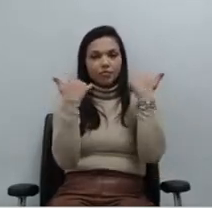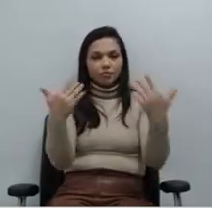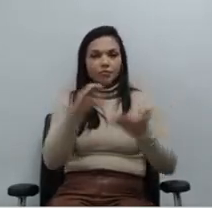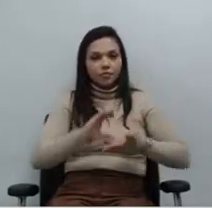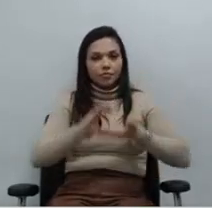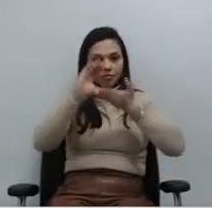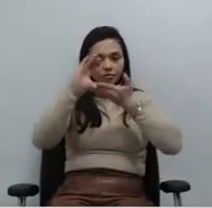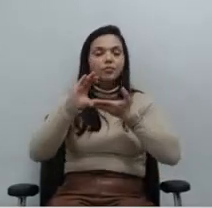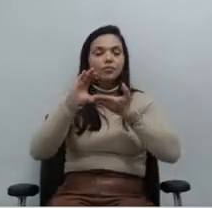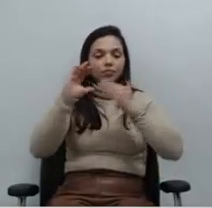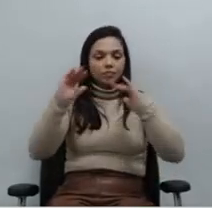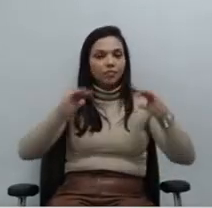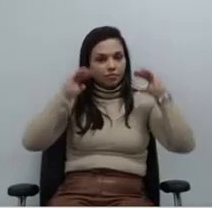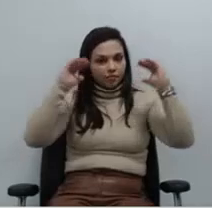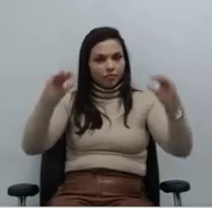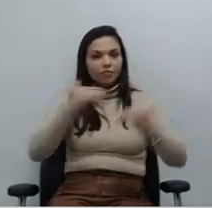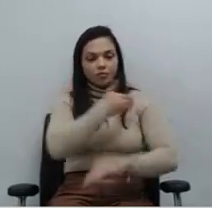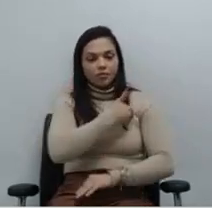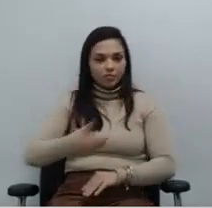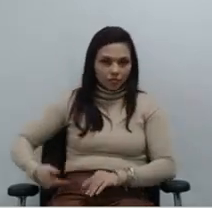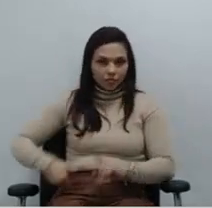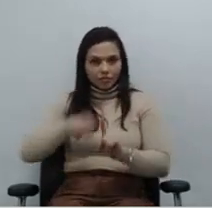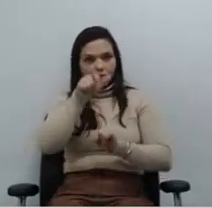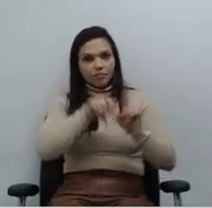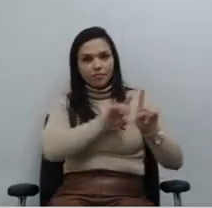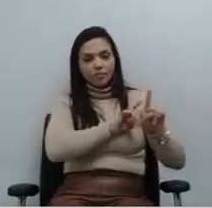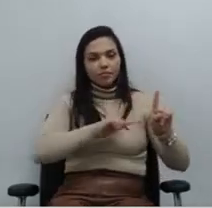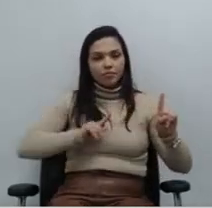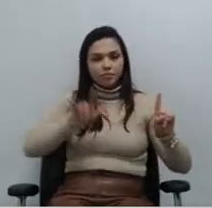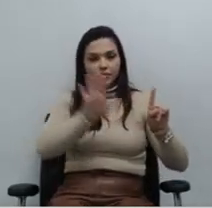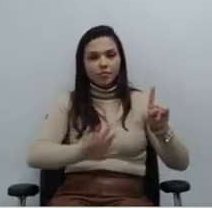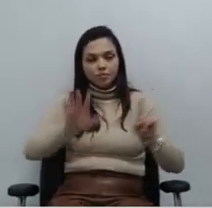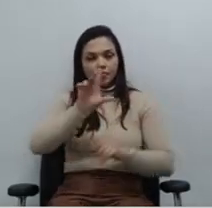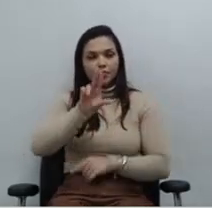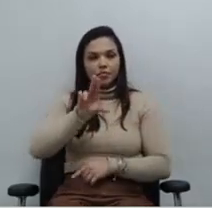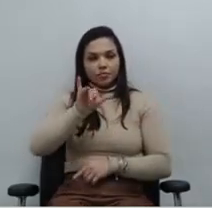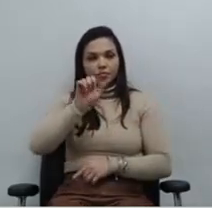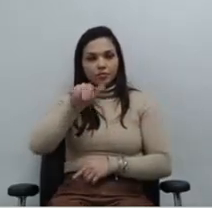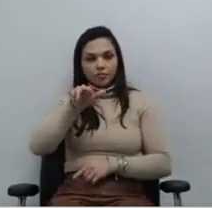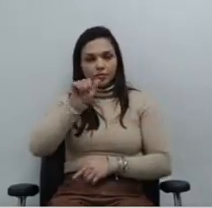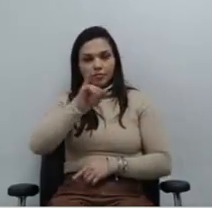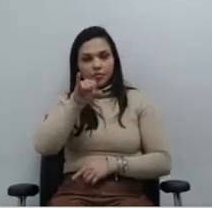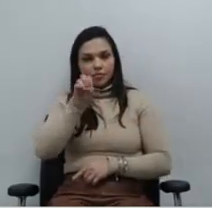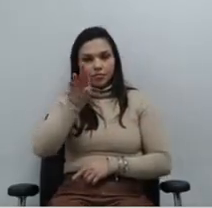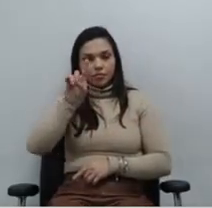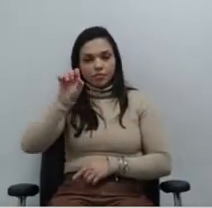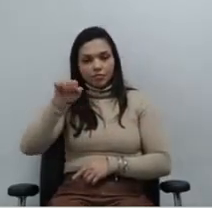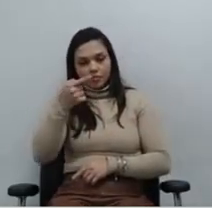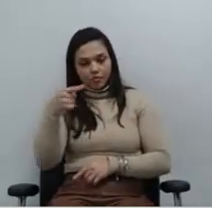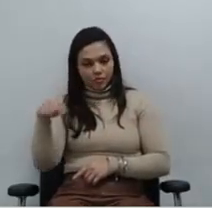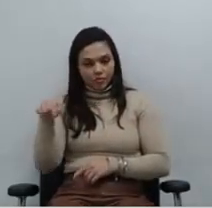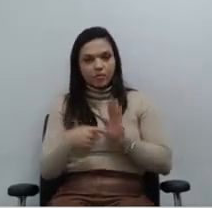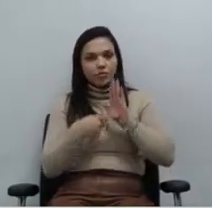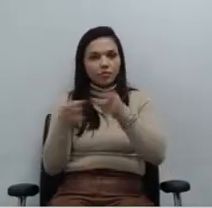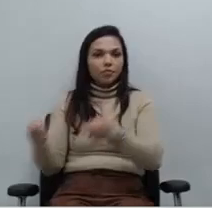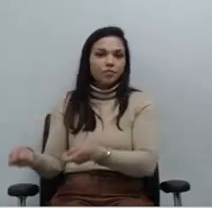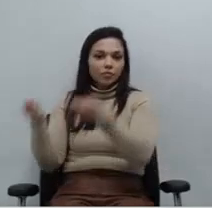Conselho Superior, sob a presidência da Defensora Pública Geral, Luciana Jordão. A proposta foi encaminhada com memorando